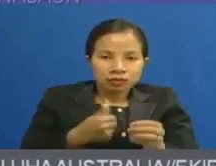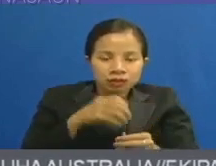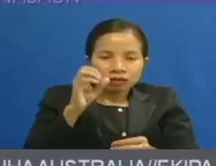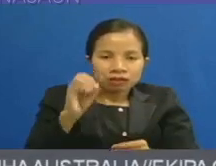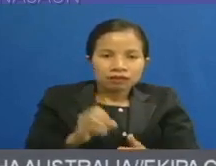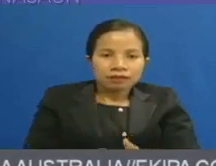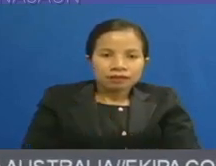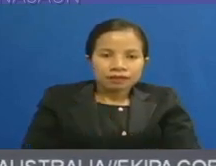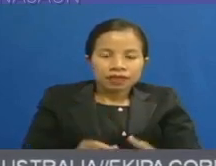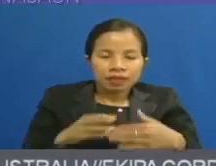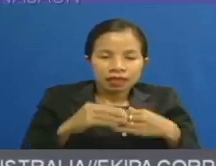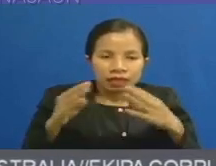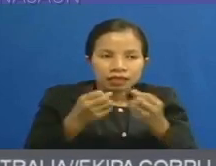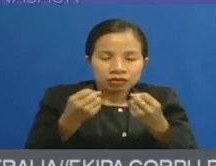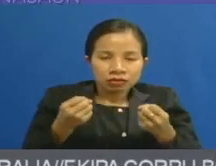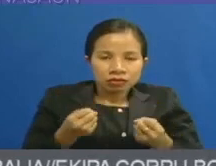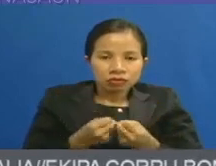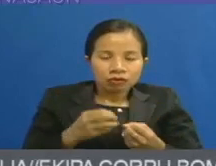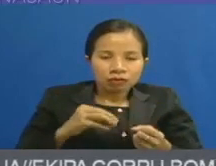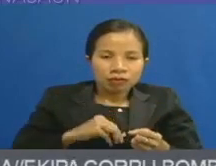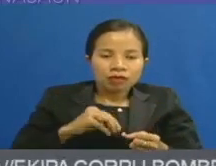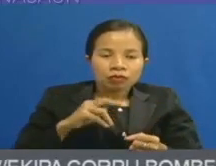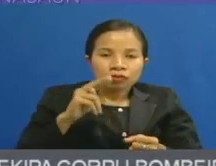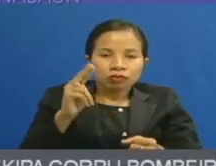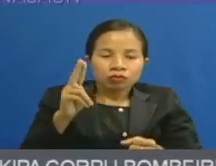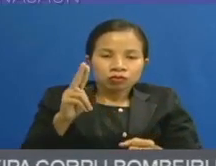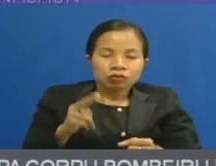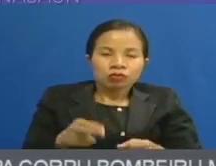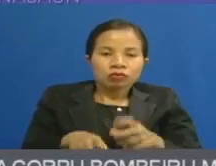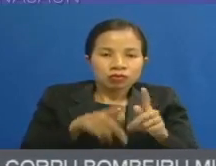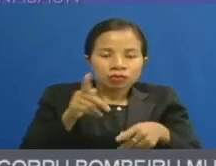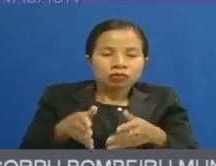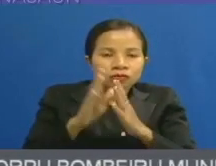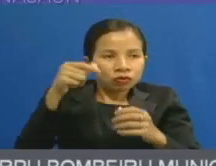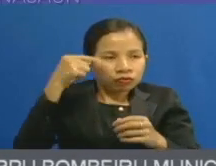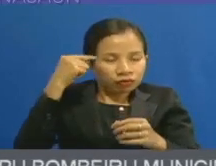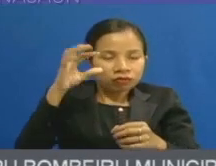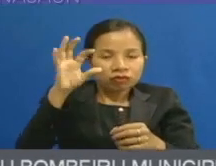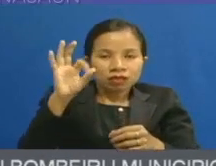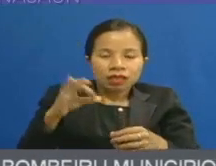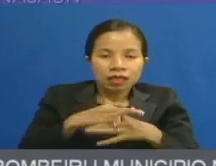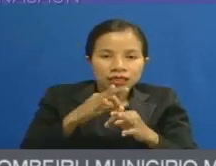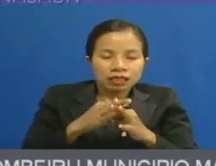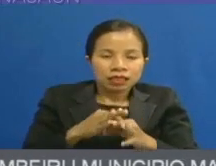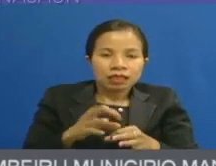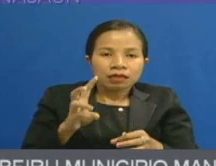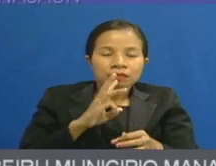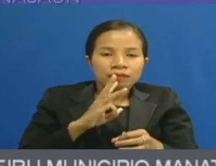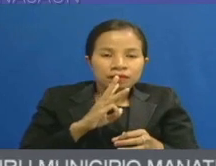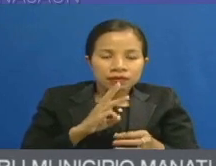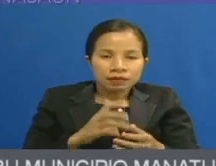município Ainaro. Autoridade Suco Mau Nuno, na comunidade russo do governo da CIA, atua de irrigação